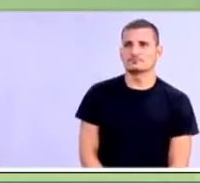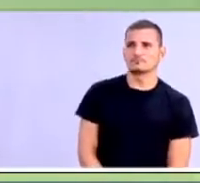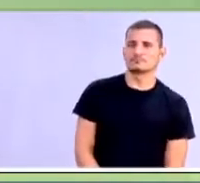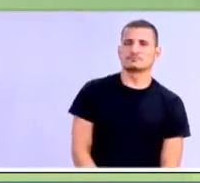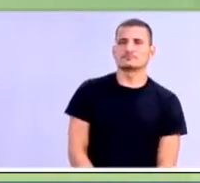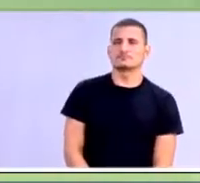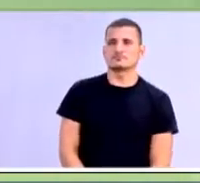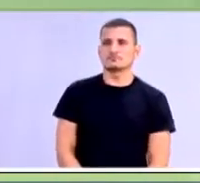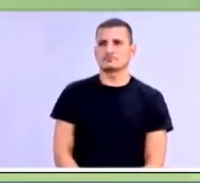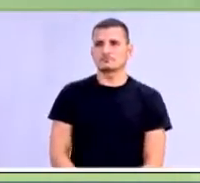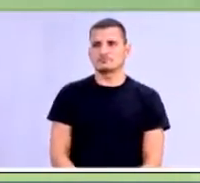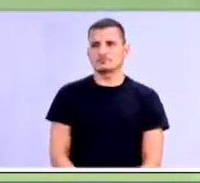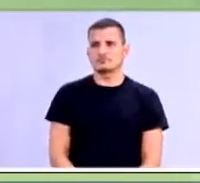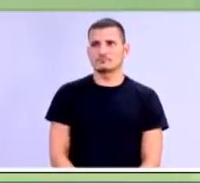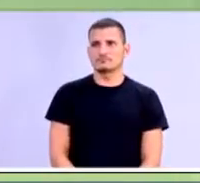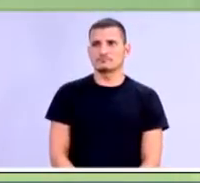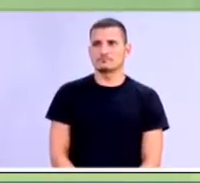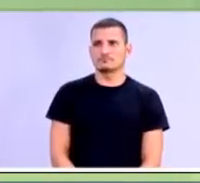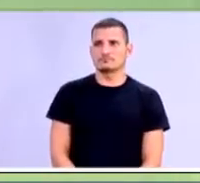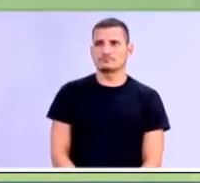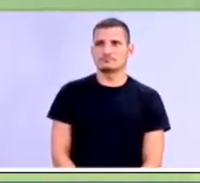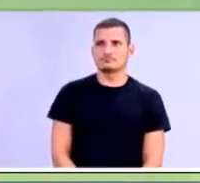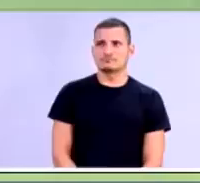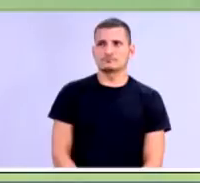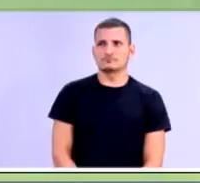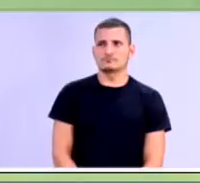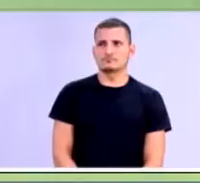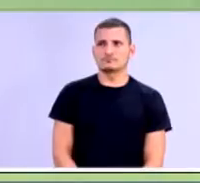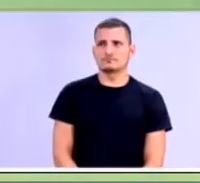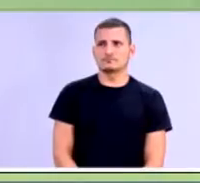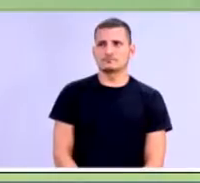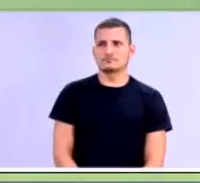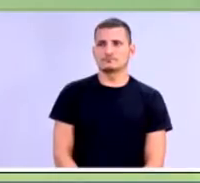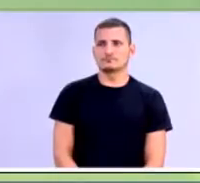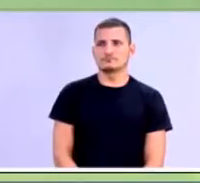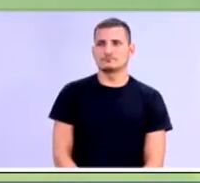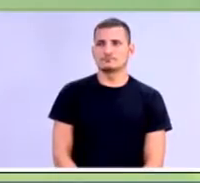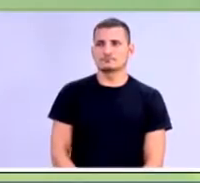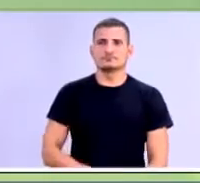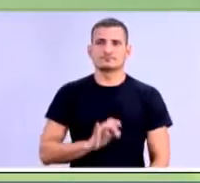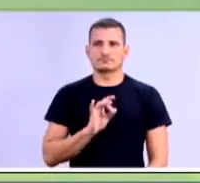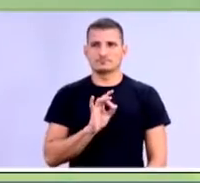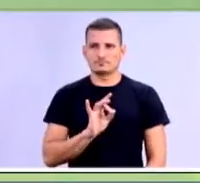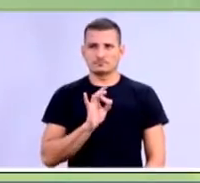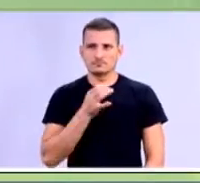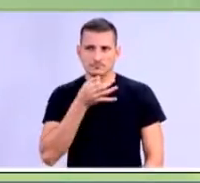de vista. Ponto de vista. Você vai argumentar sobre uma